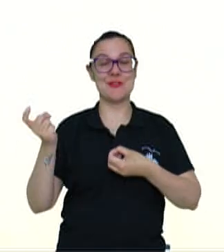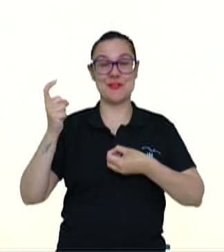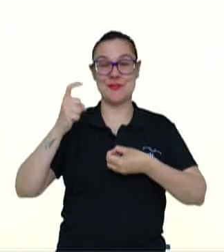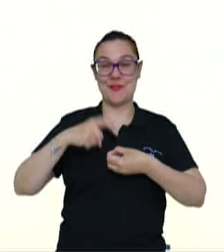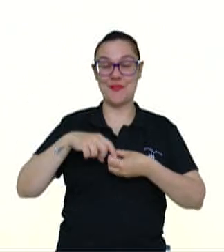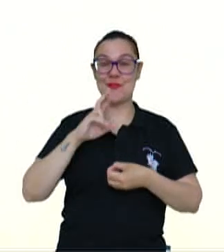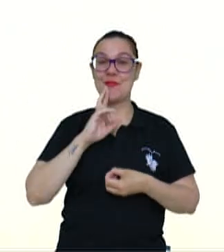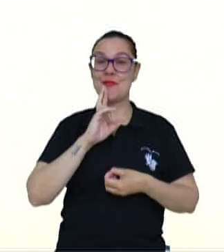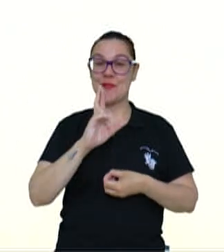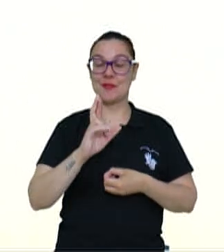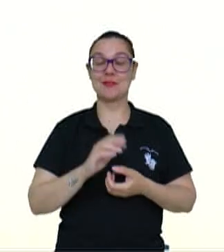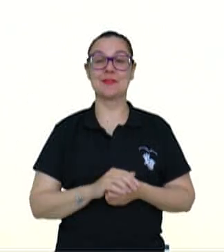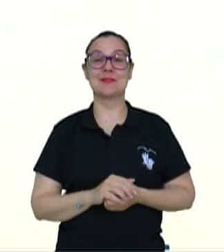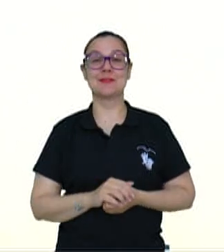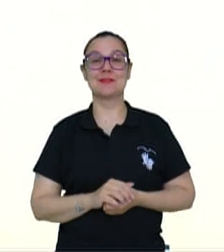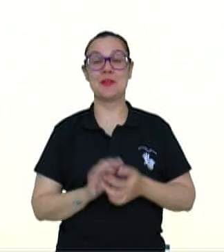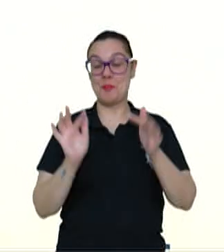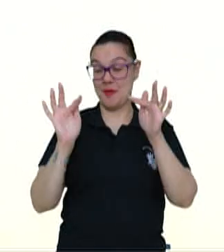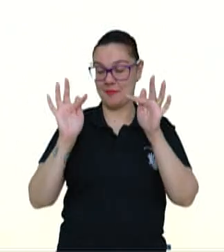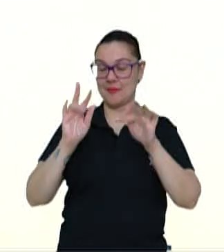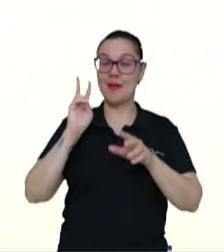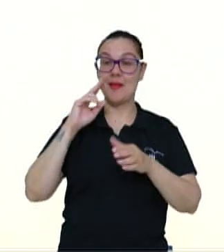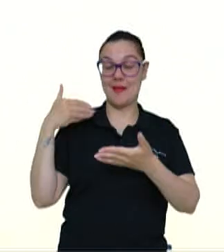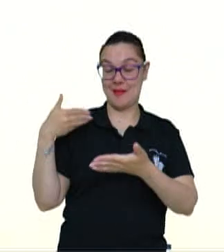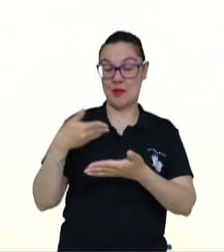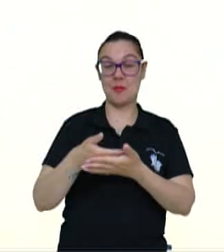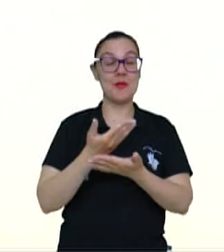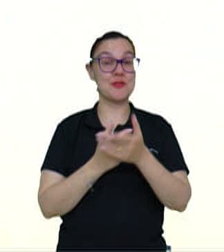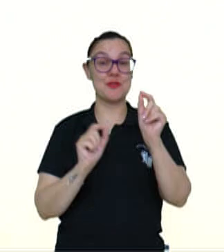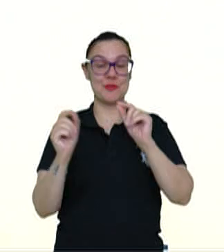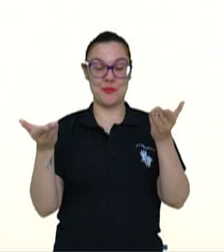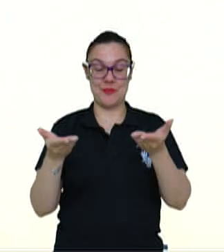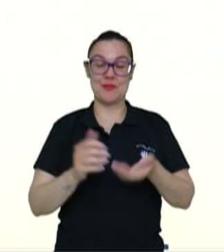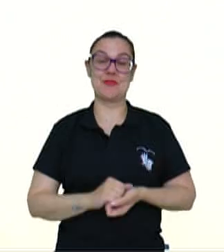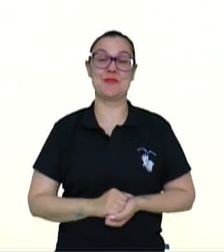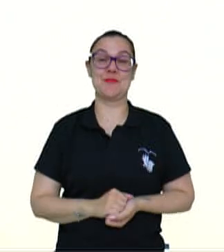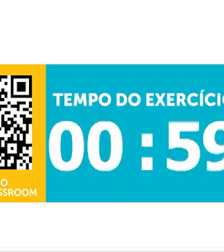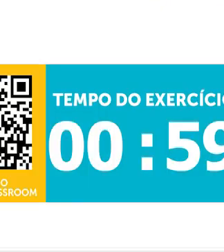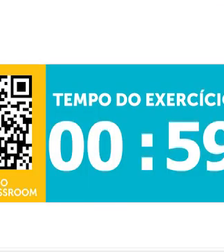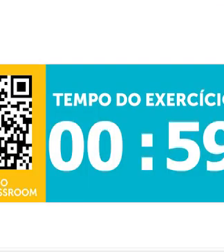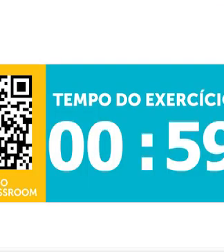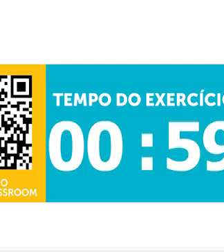aí a gente já retorna para relembrar aí o que a gente viu durante essa aula.